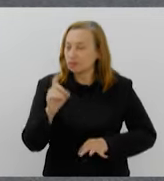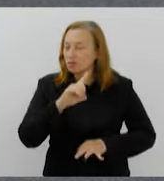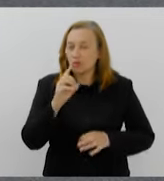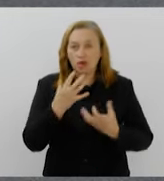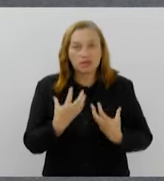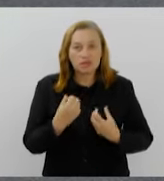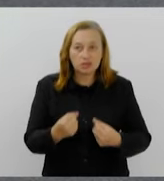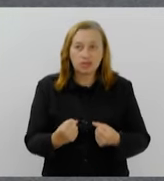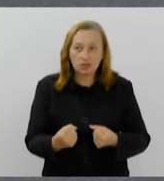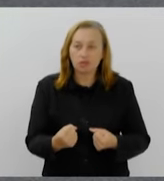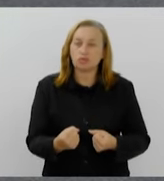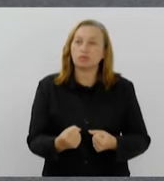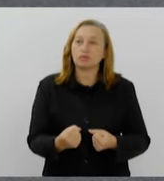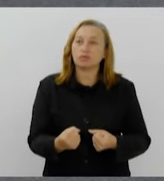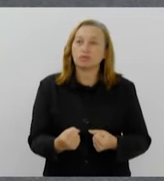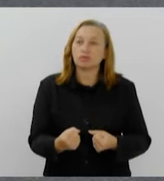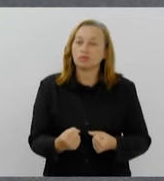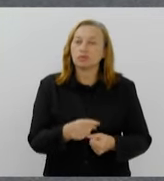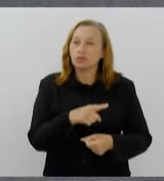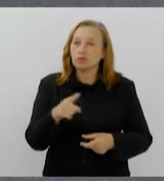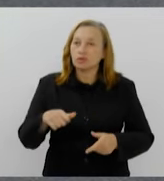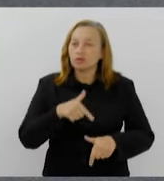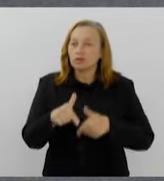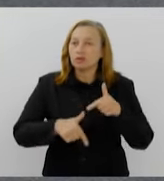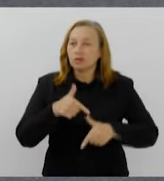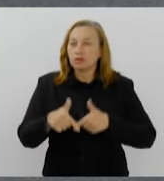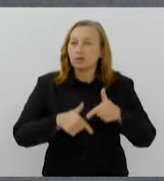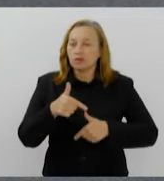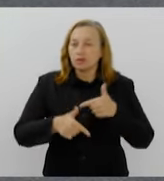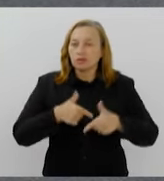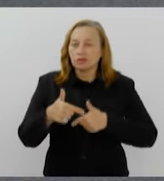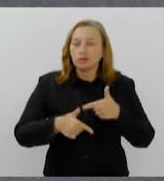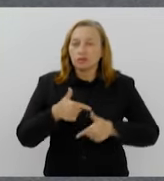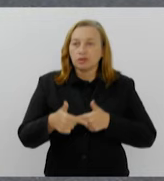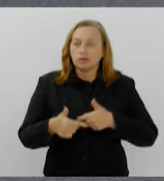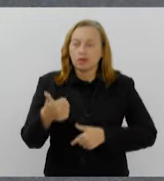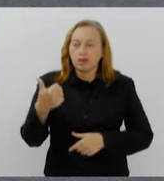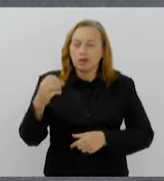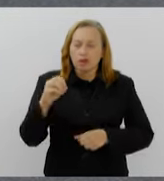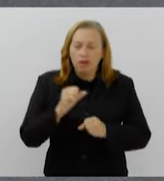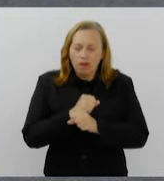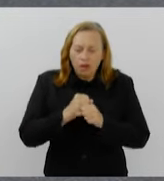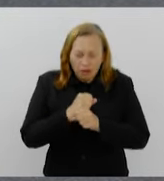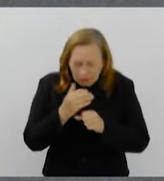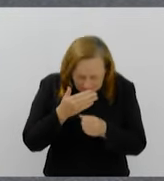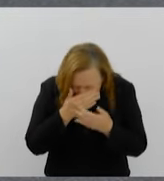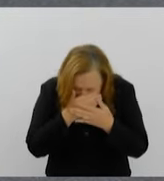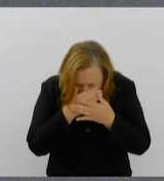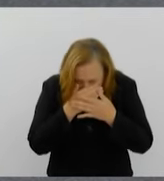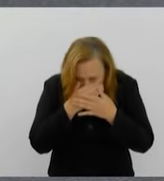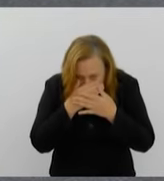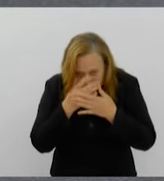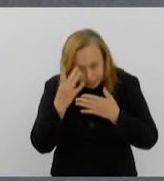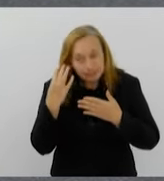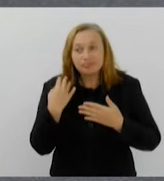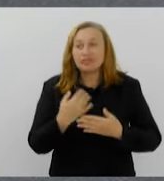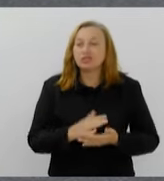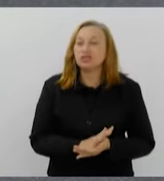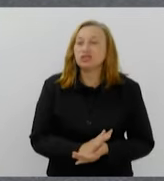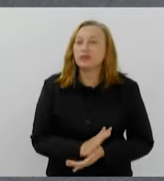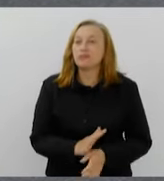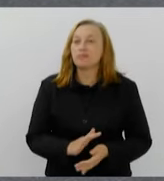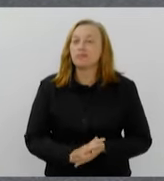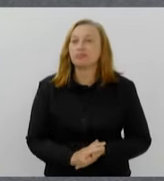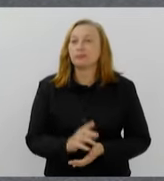terem ainda que fazer o trabalho do Estado durante 10 anos de reconhecerem o erro que foi feito no